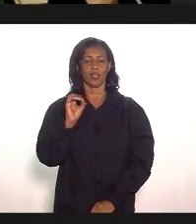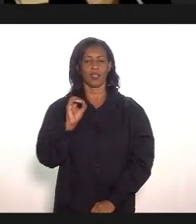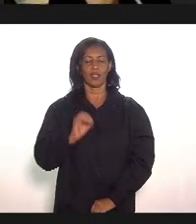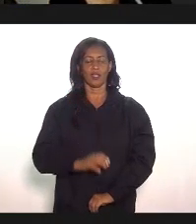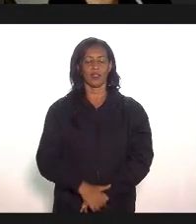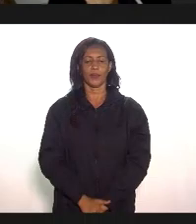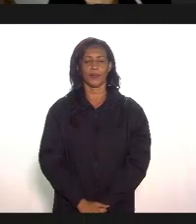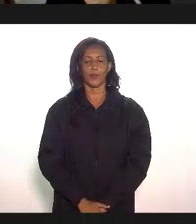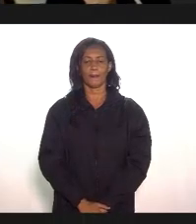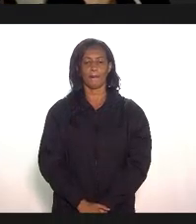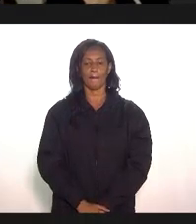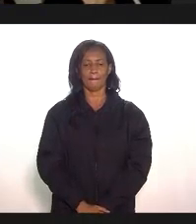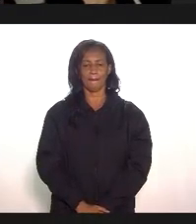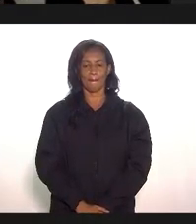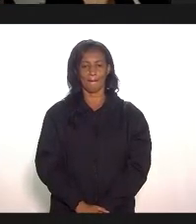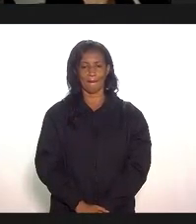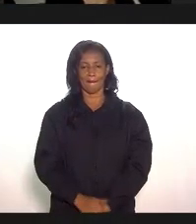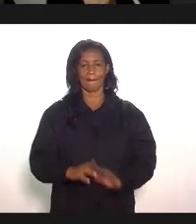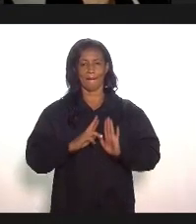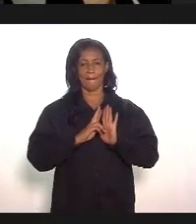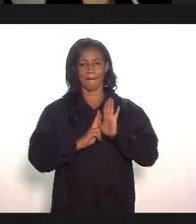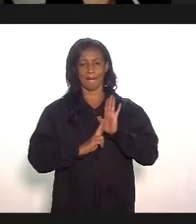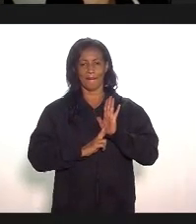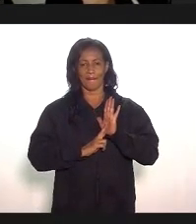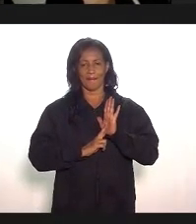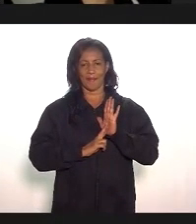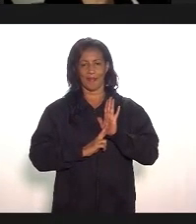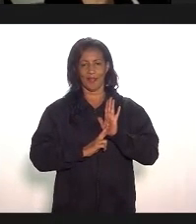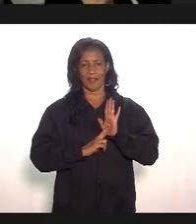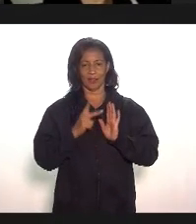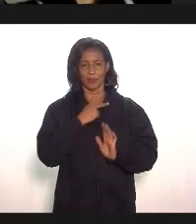Deputado Carlos Mink. Com o relator, presidente. Com o relator.